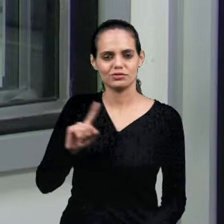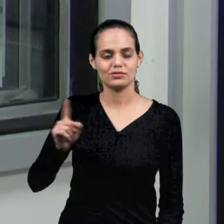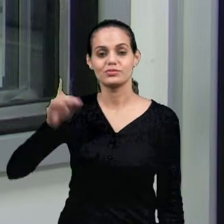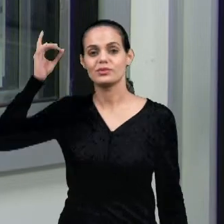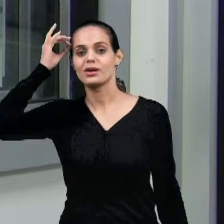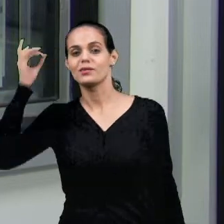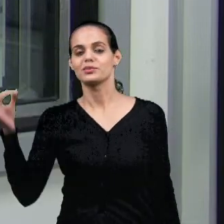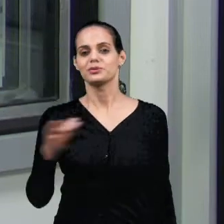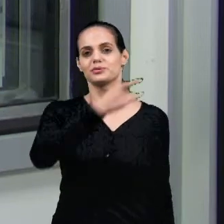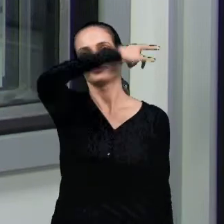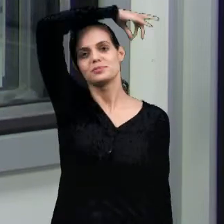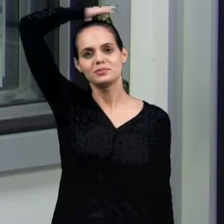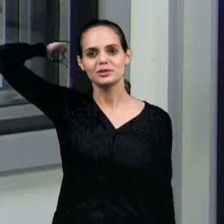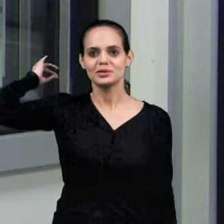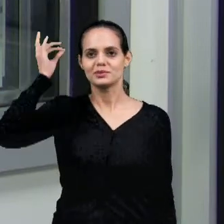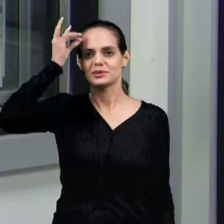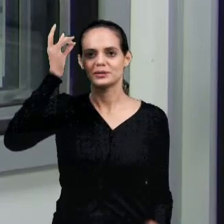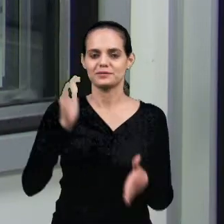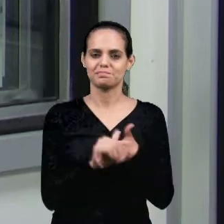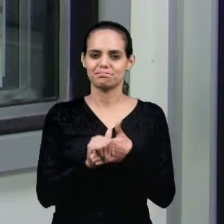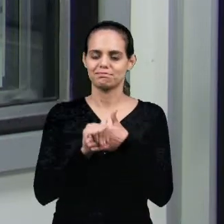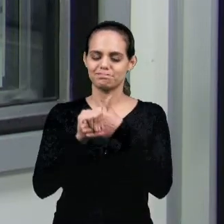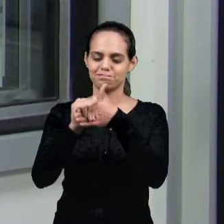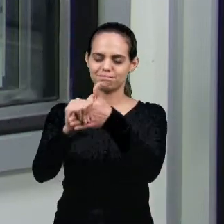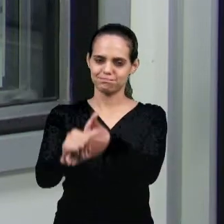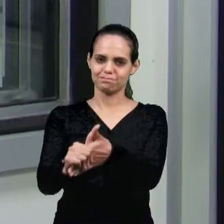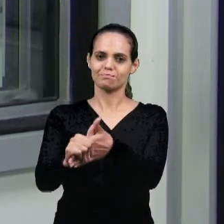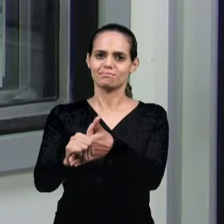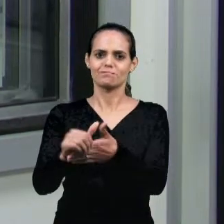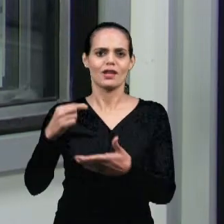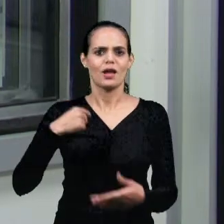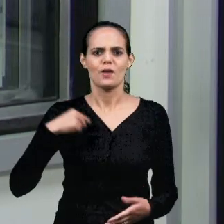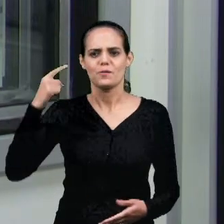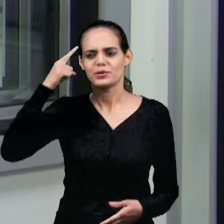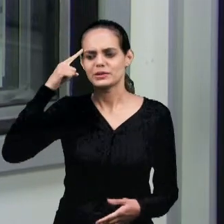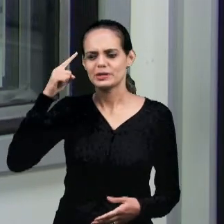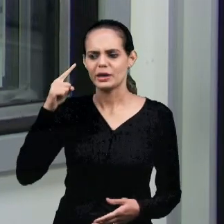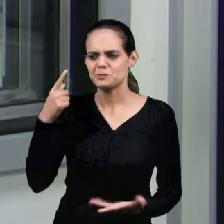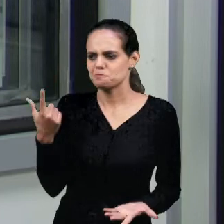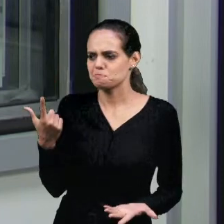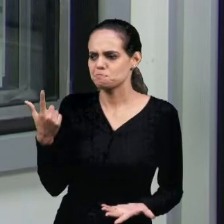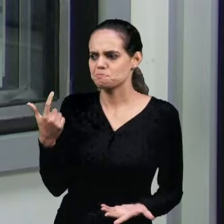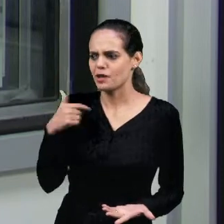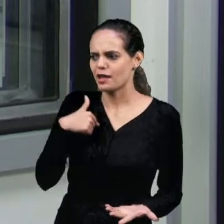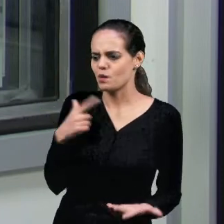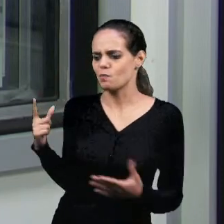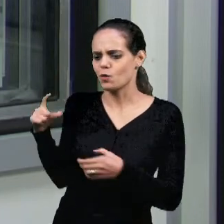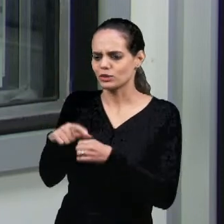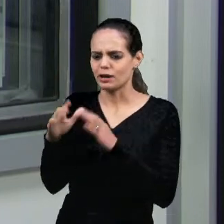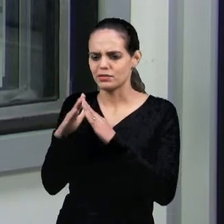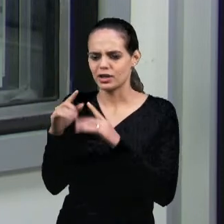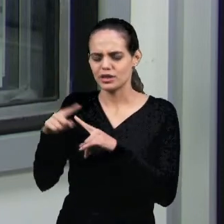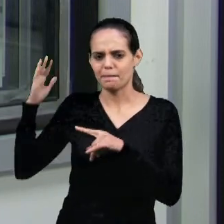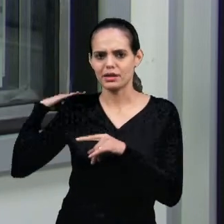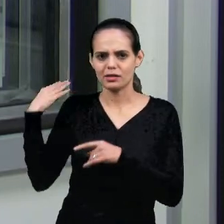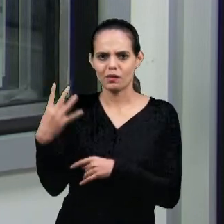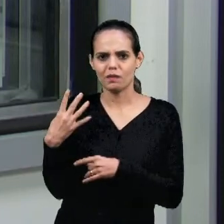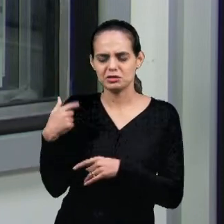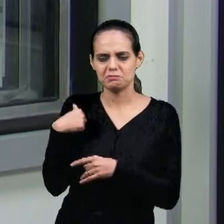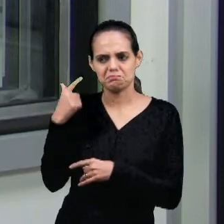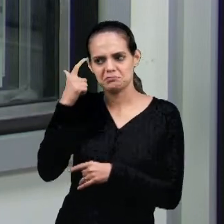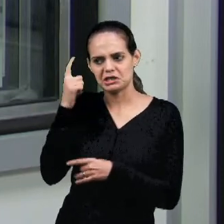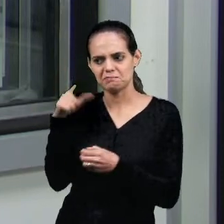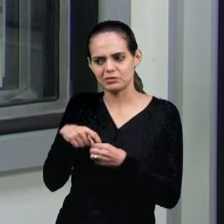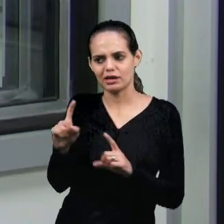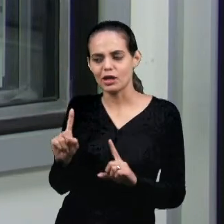Santo nos dirige. Eu não pensei que iria voltar a ser pastor ali, mas aprove ao Senhor me levar